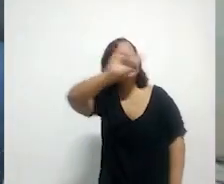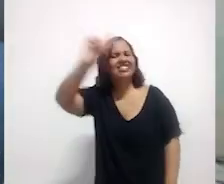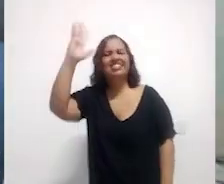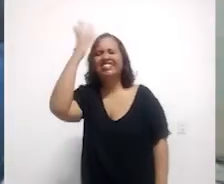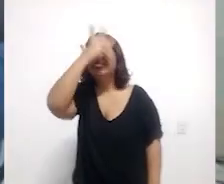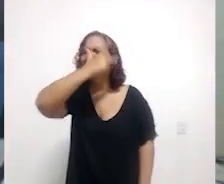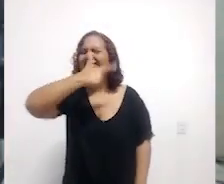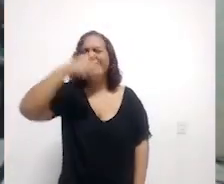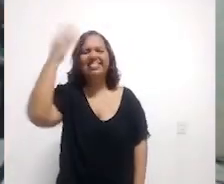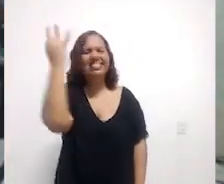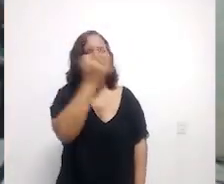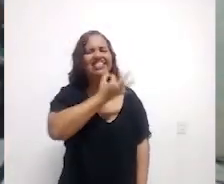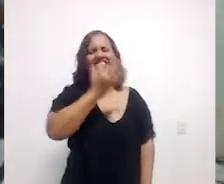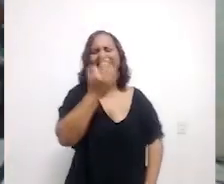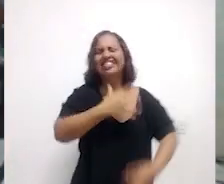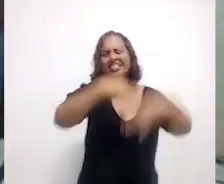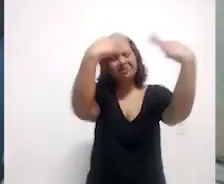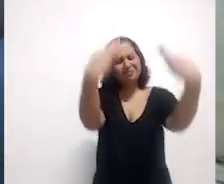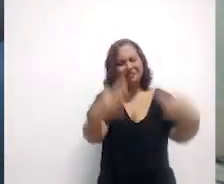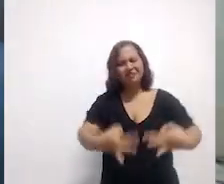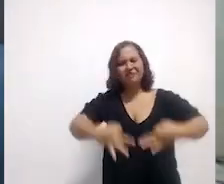Formoso, meu Senhor,